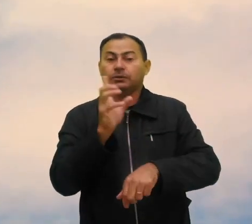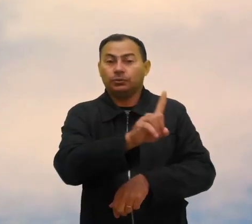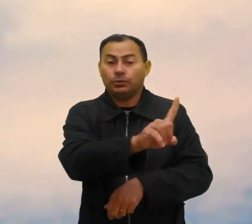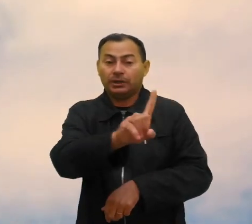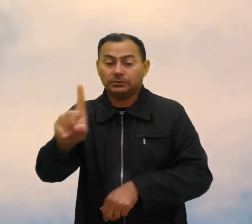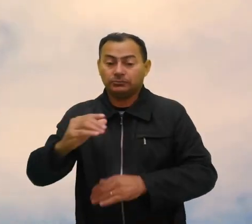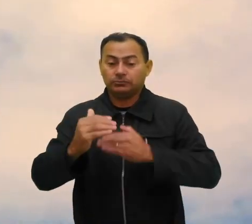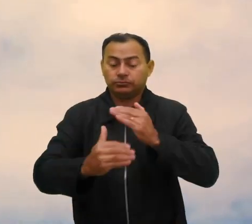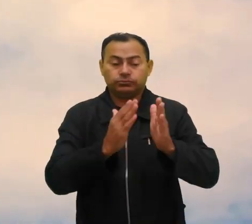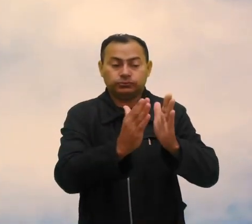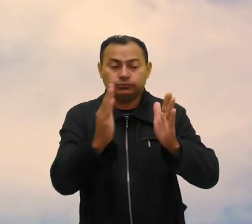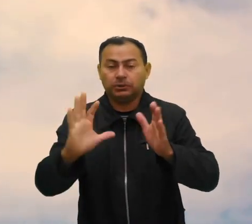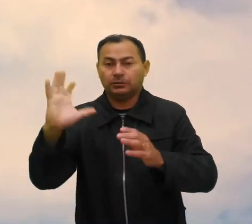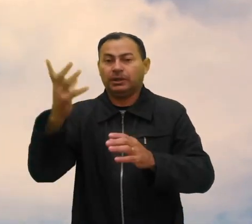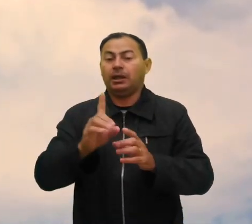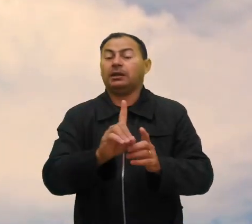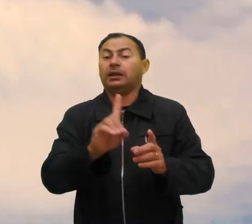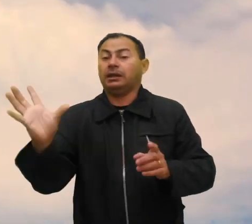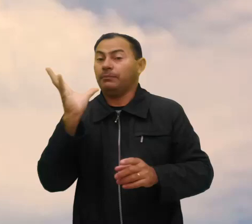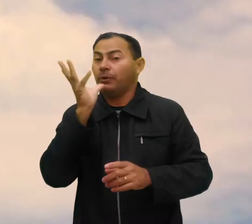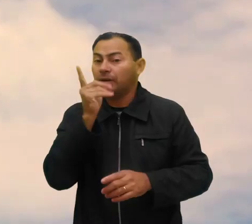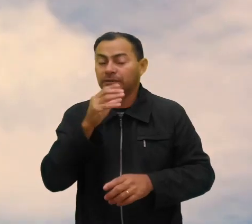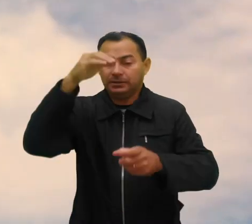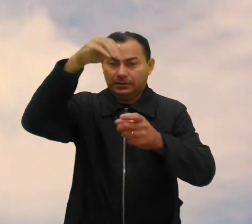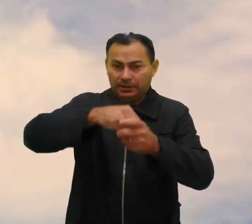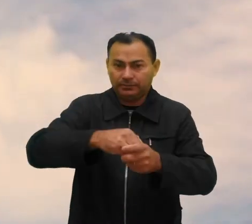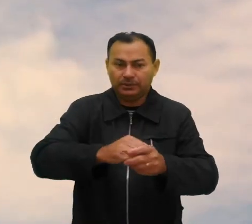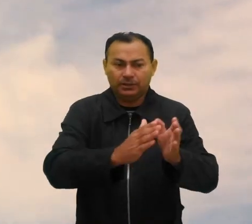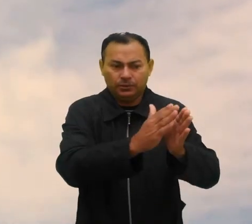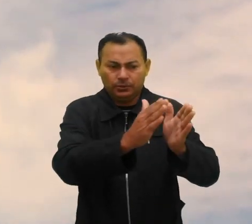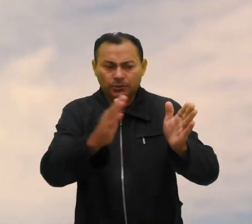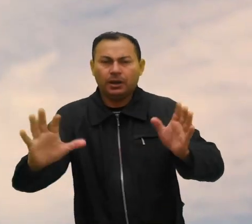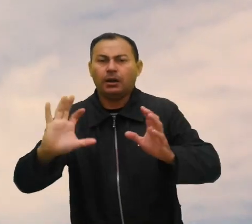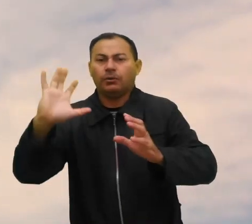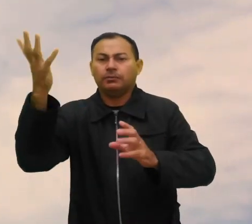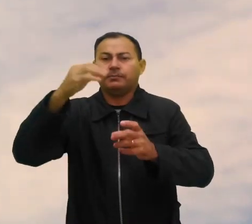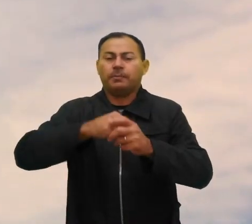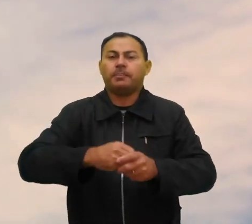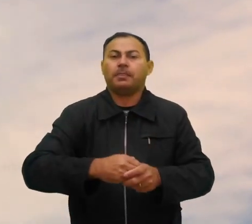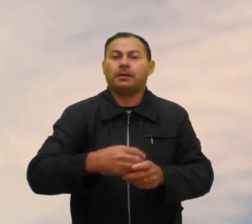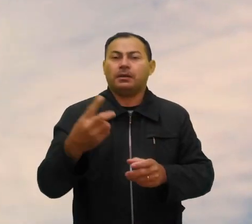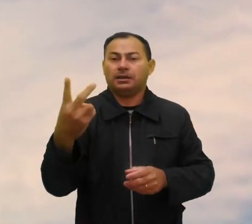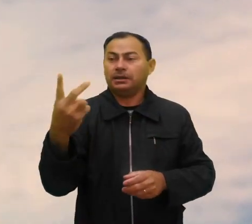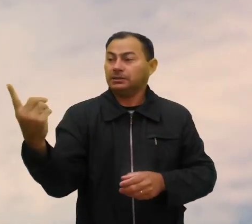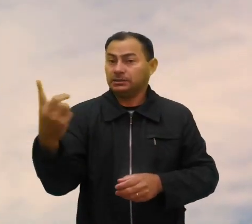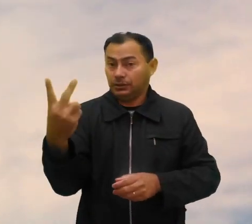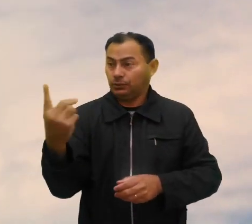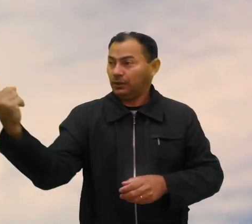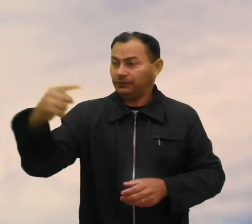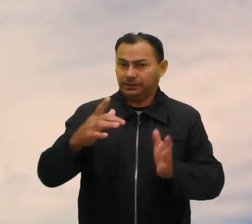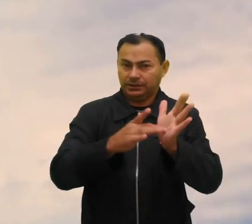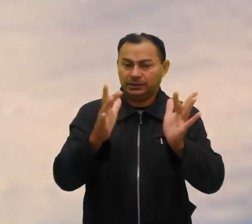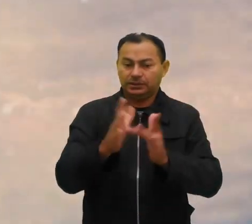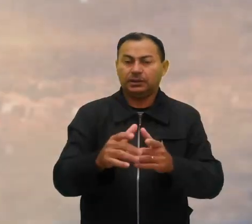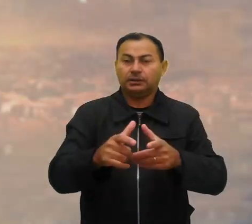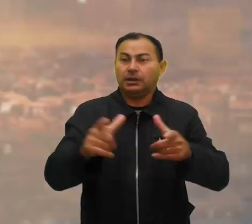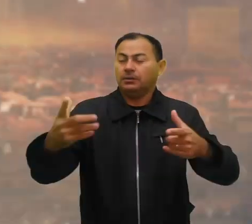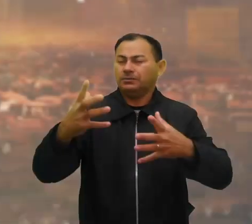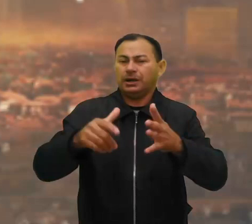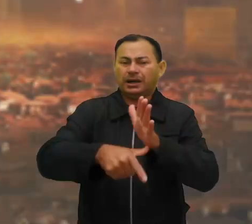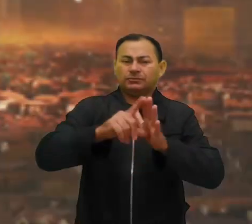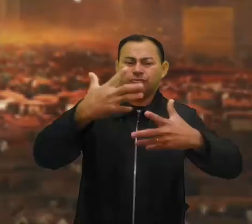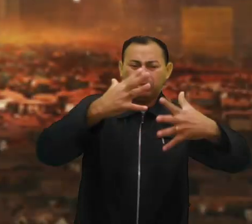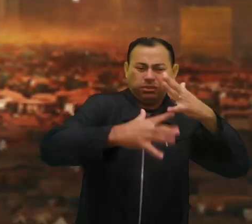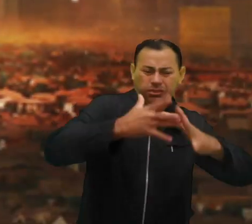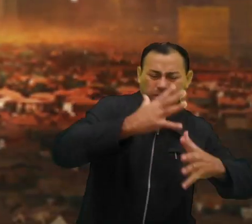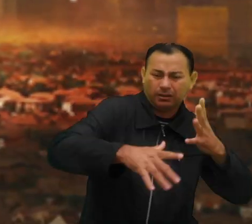da sequência desses eventos é muito longo. Dentro deste leque de eventos que compõem a segunda vinda de Cristo existe a chamada Grande